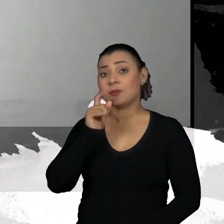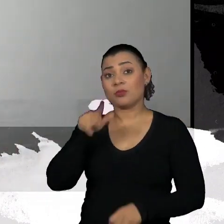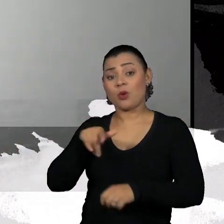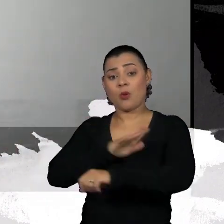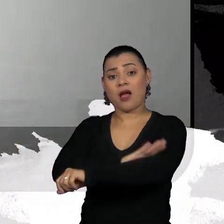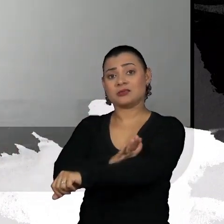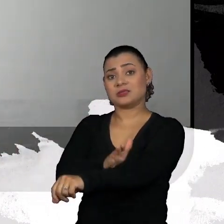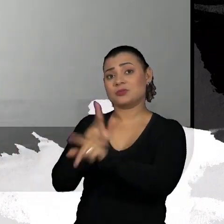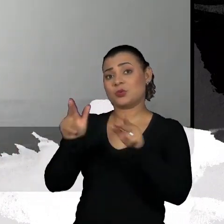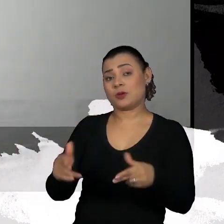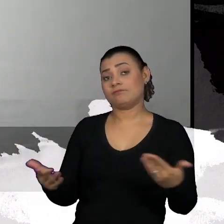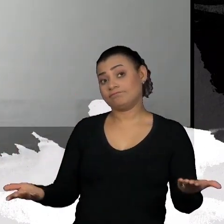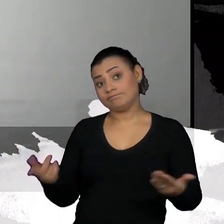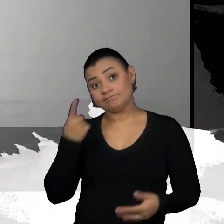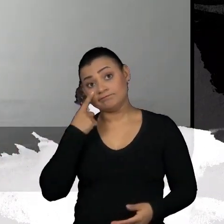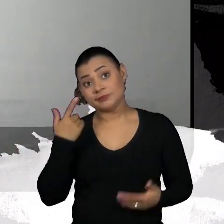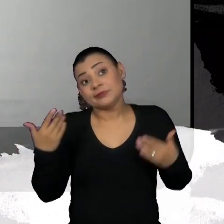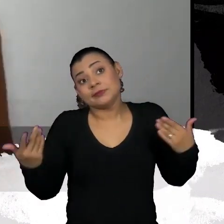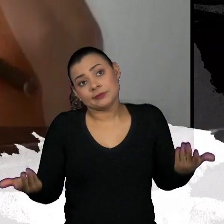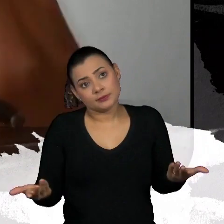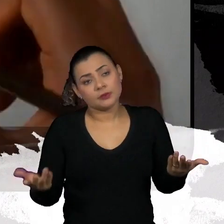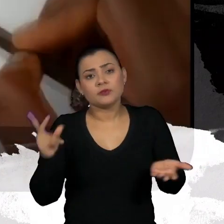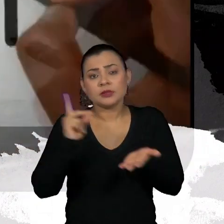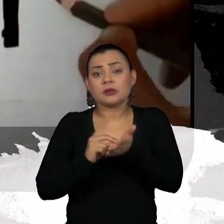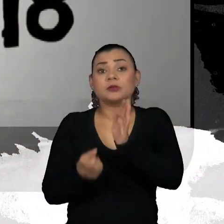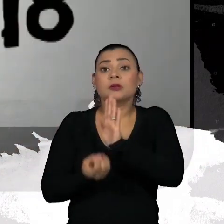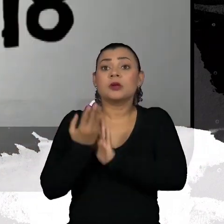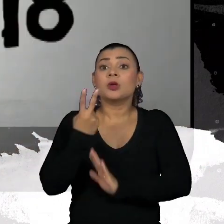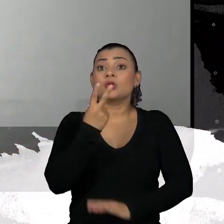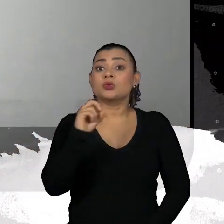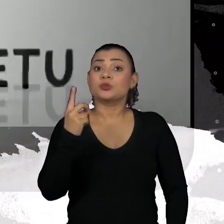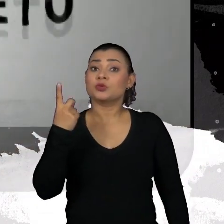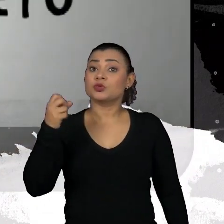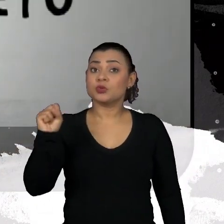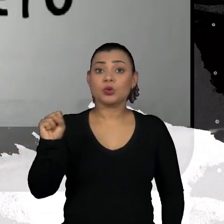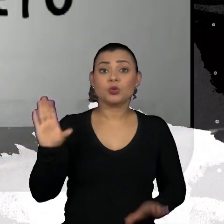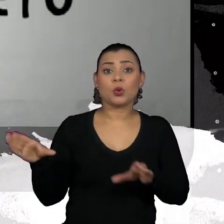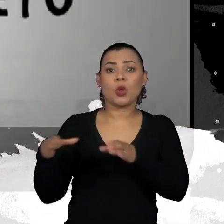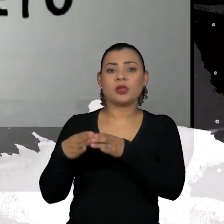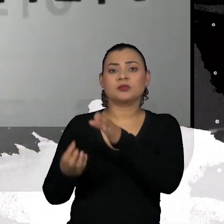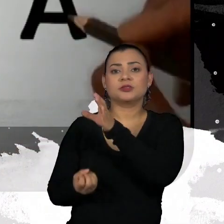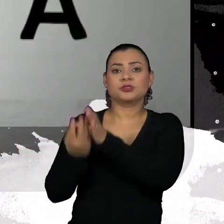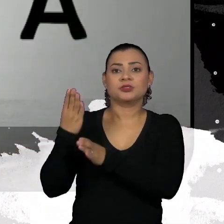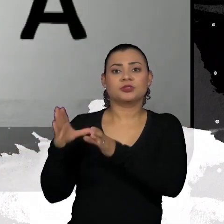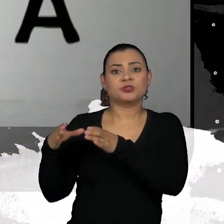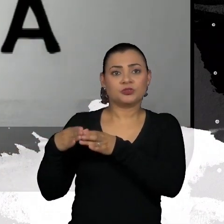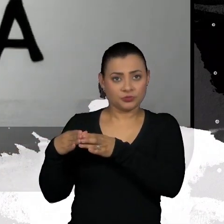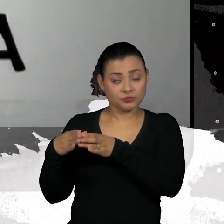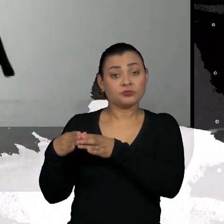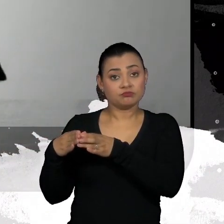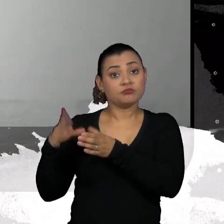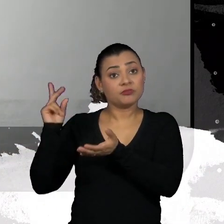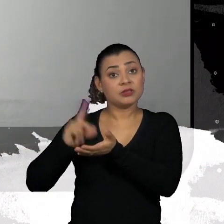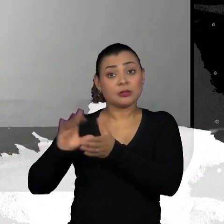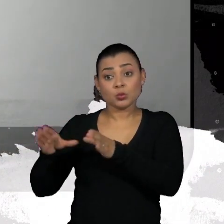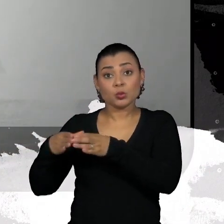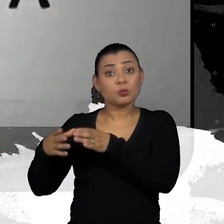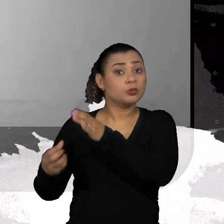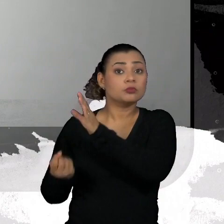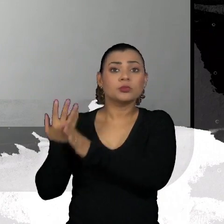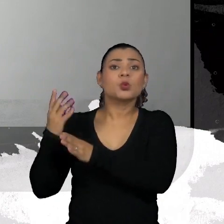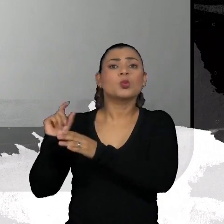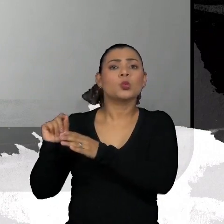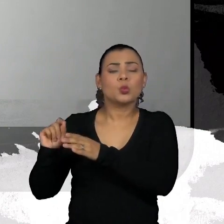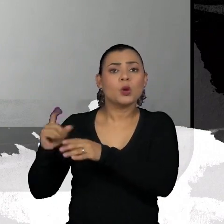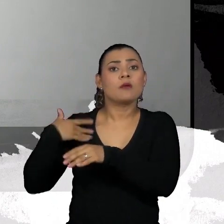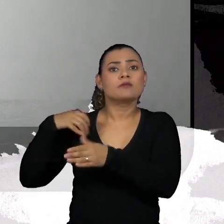racismo. Bem, pensando assim, foi então que surgiu no ano de 2018 o coletivo Kizombayetu. A proposta desse coletivo é promover